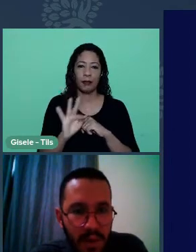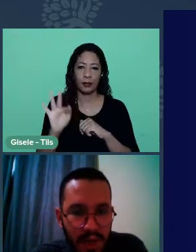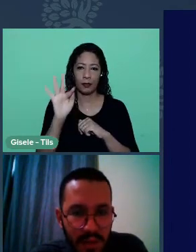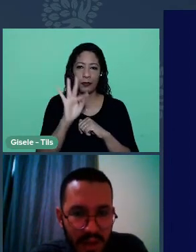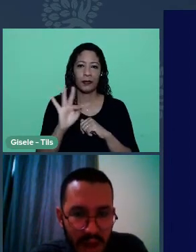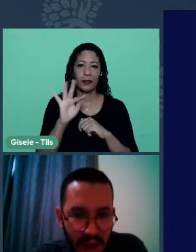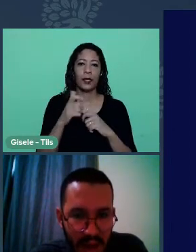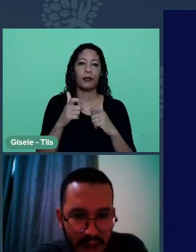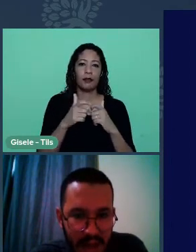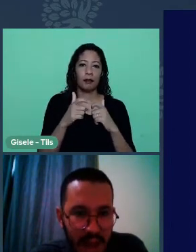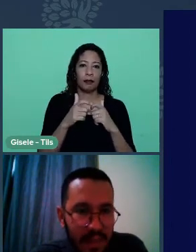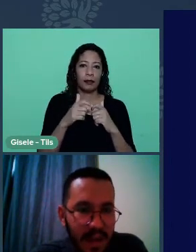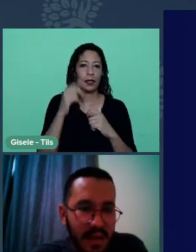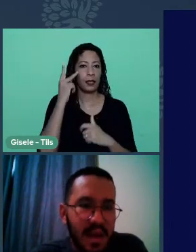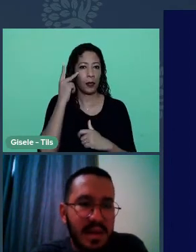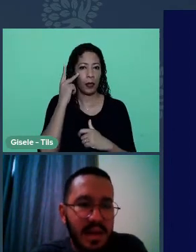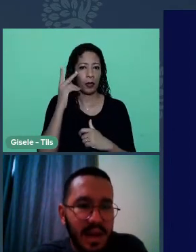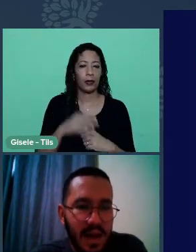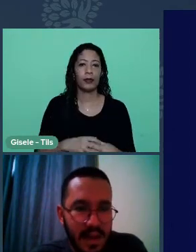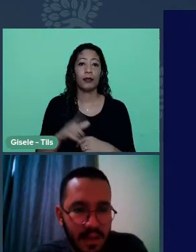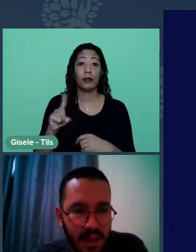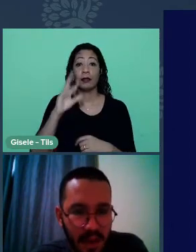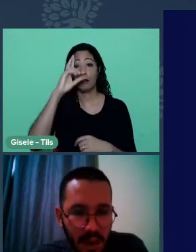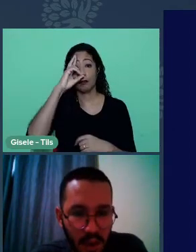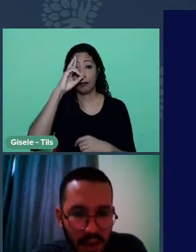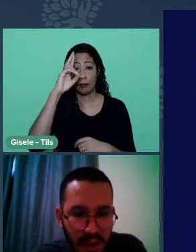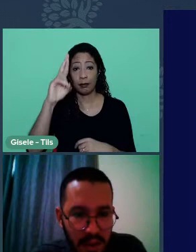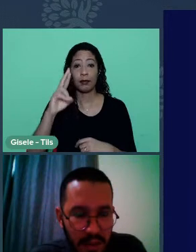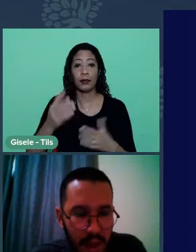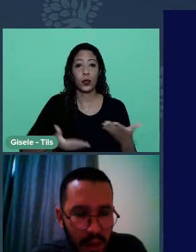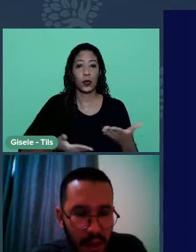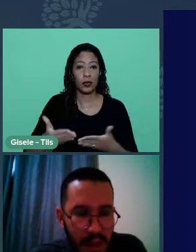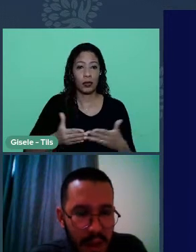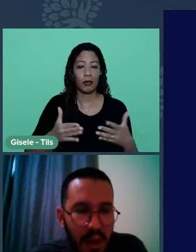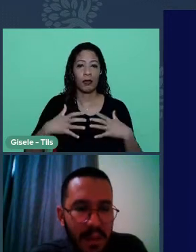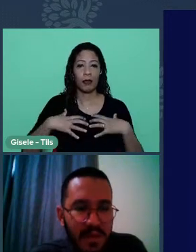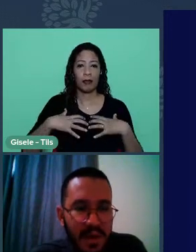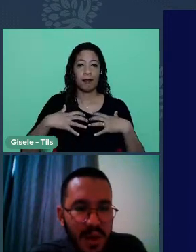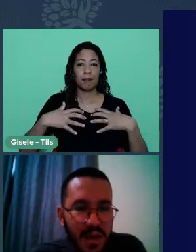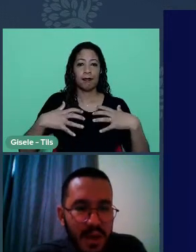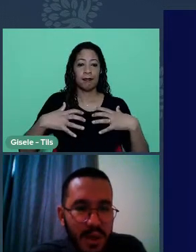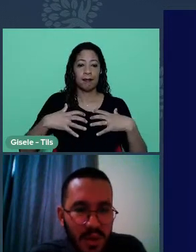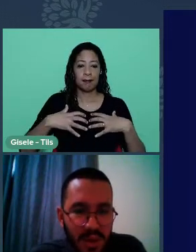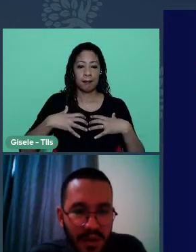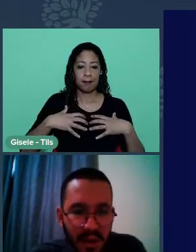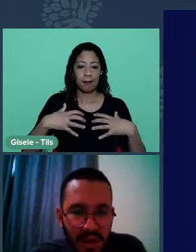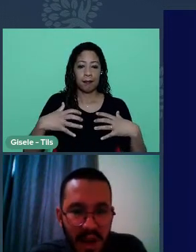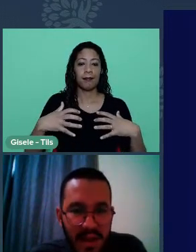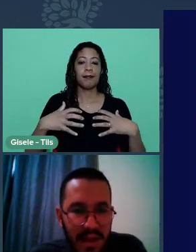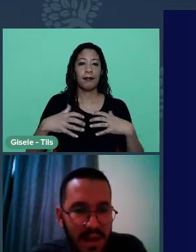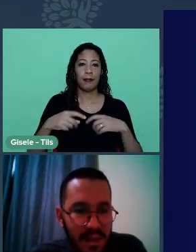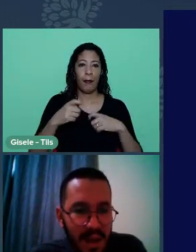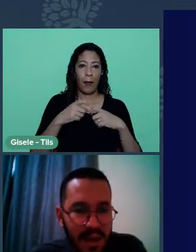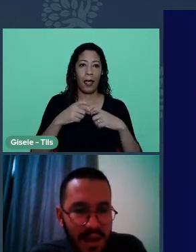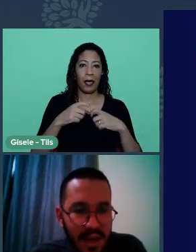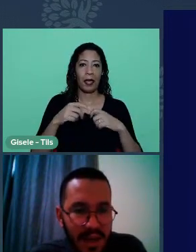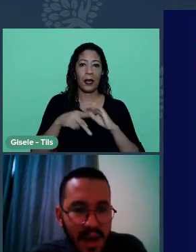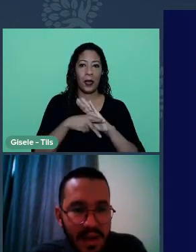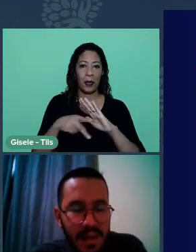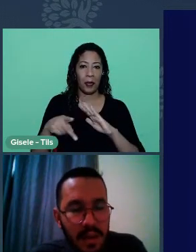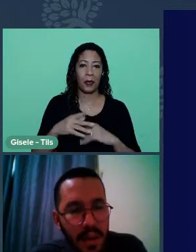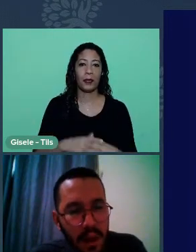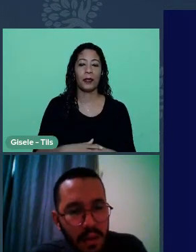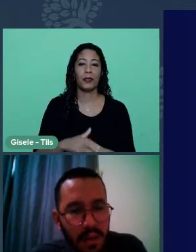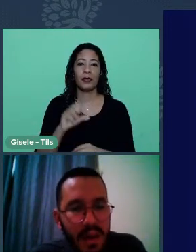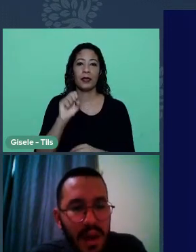de Pneumologia Pediátrica na Irmandade da Santa Casa da Misericórdia de São Paulo, professor adjunto da Faculdade de Ciências Médicas da